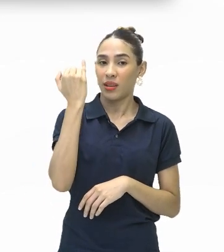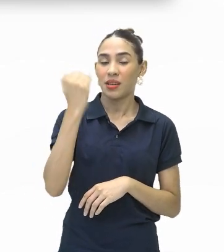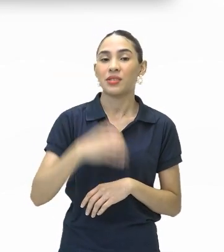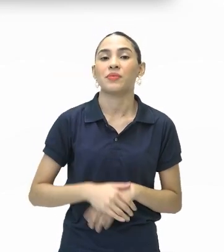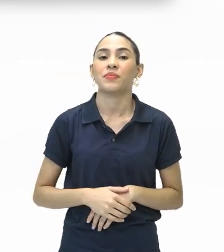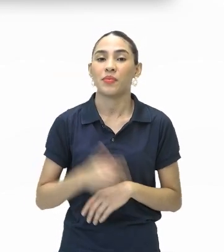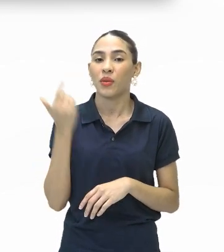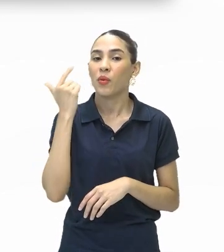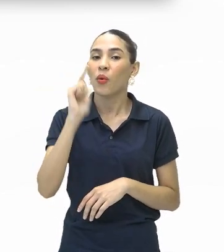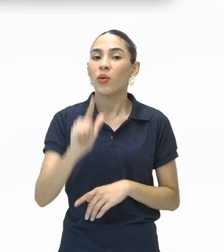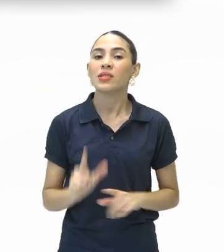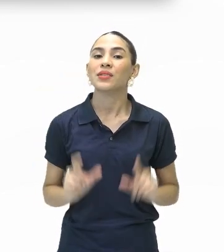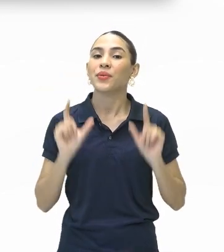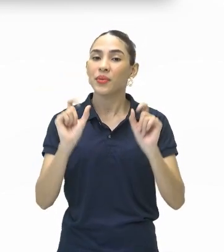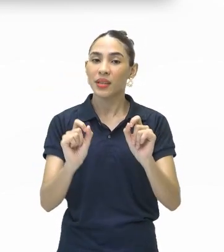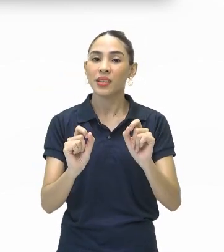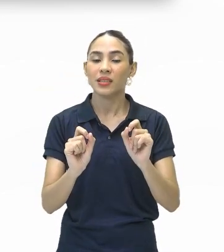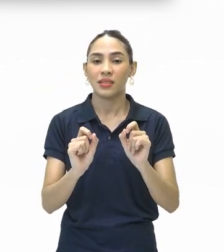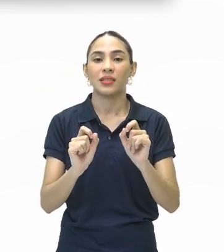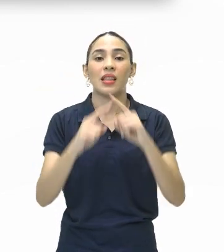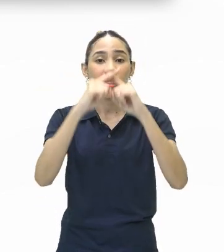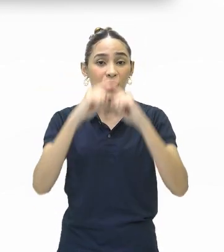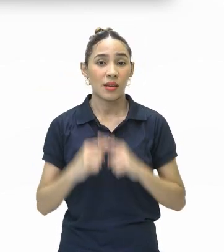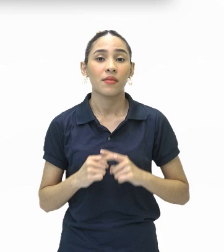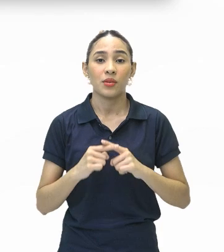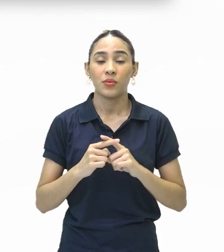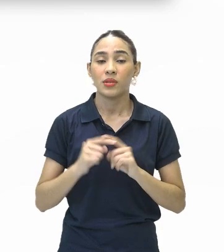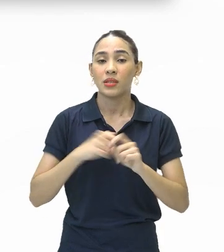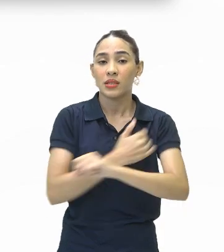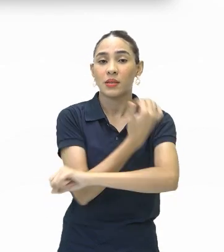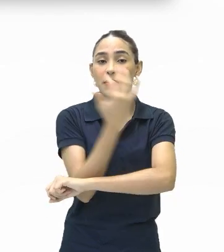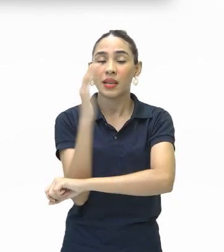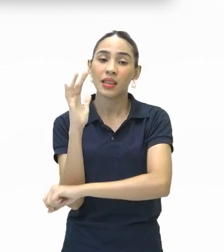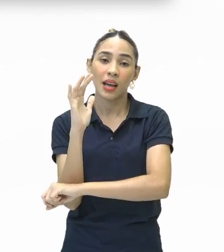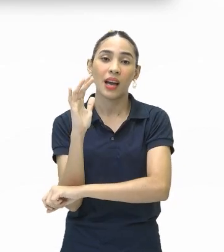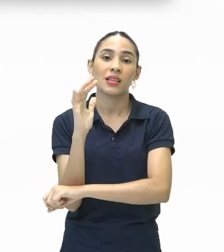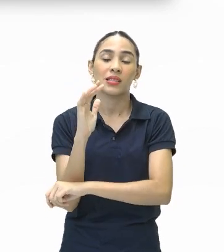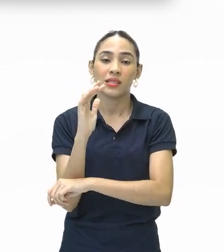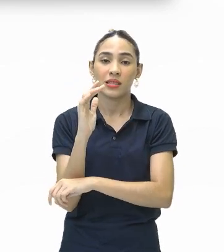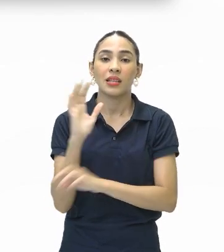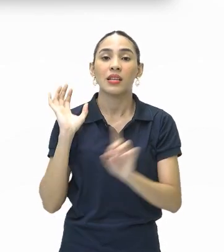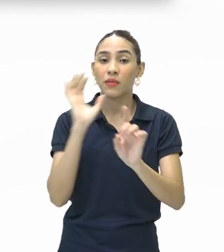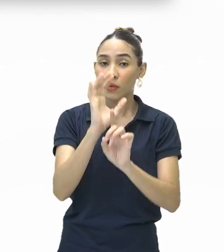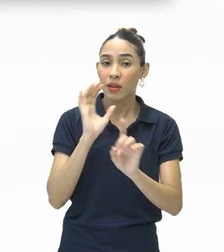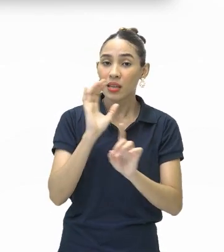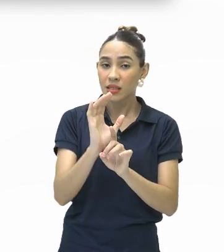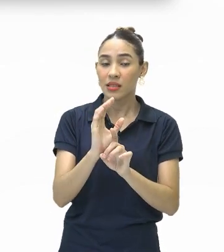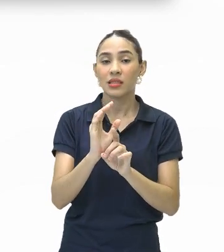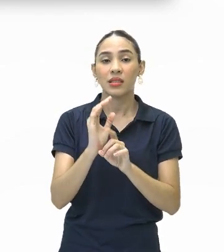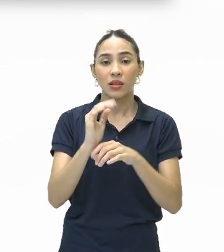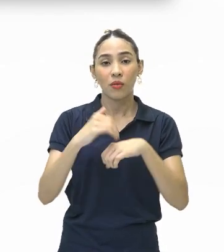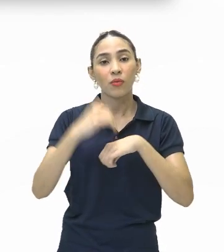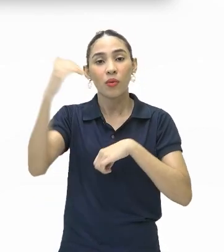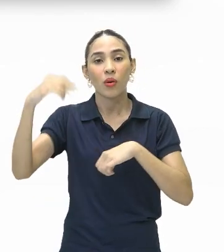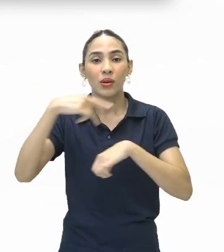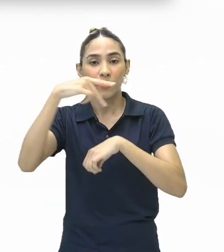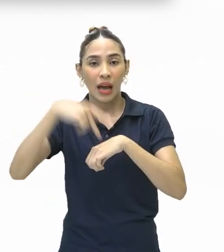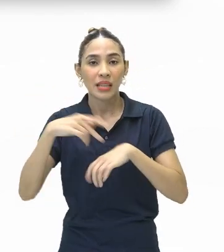Essencial para enfrentar desafios ambientais que transcendem fronteiras